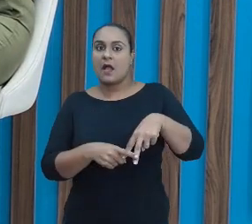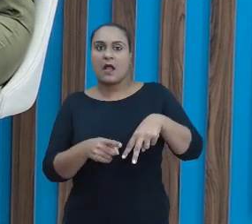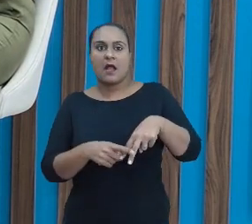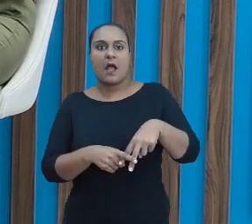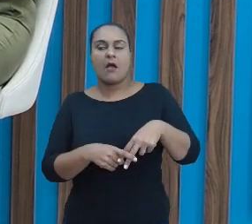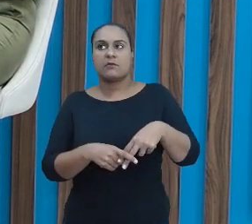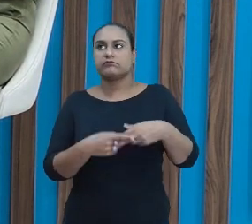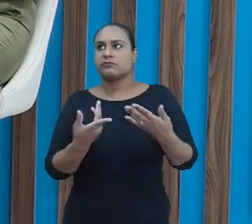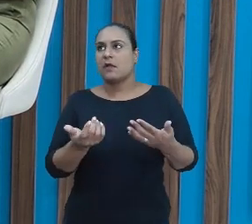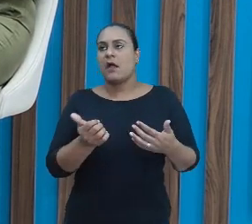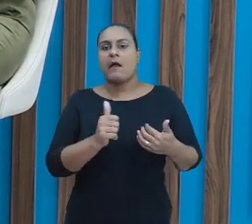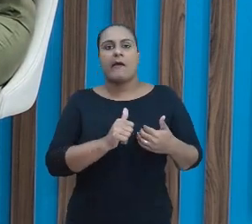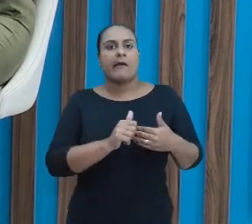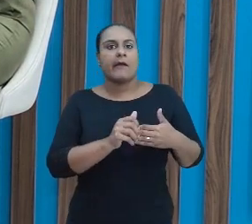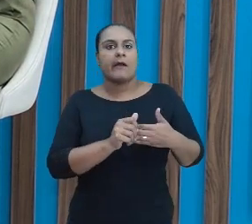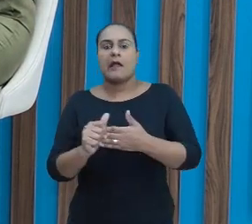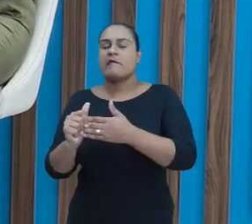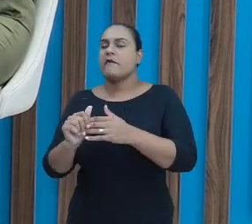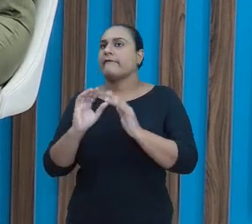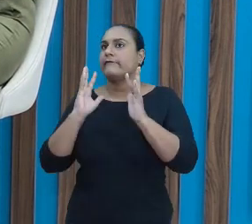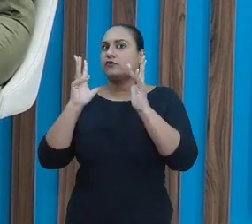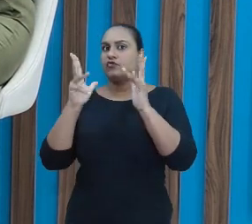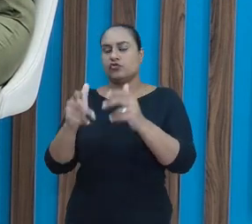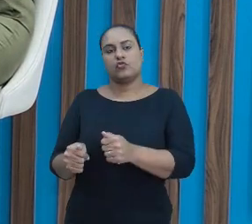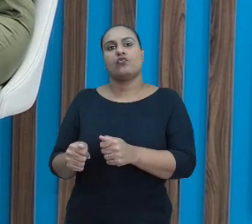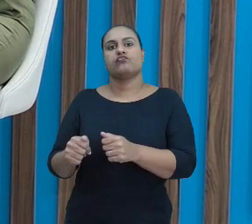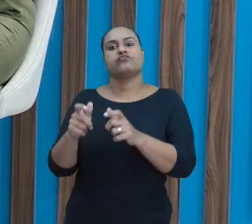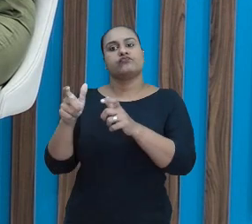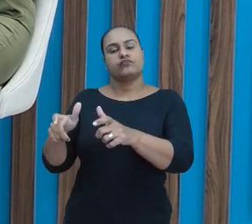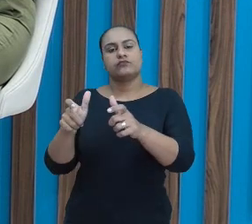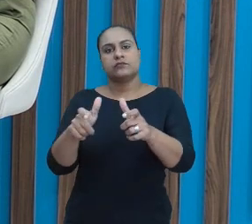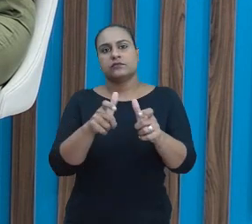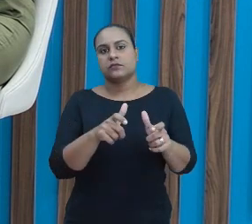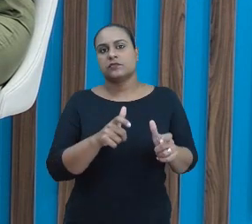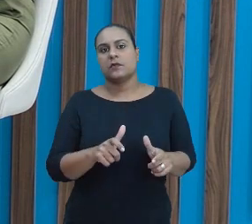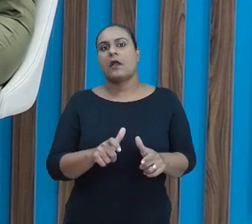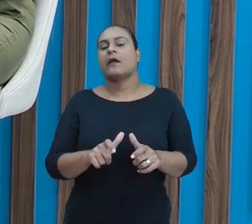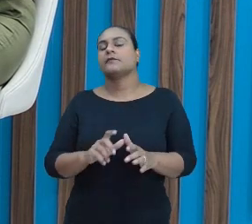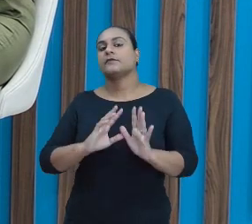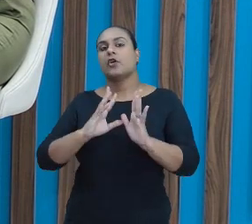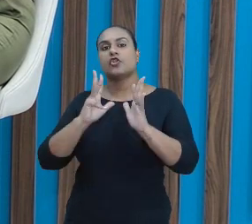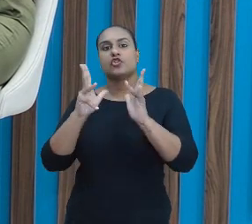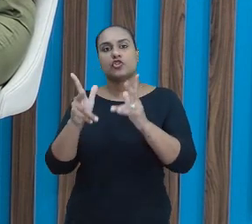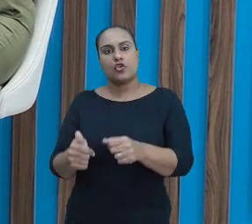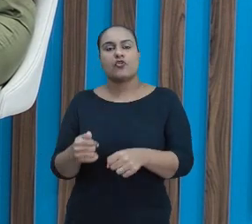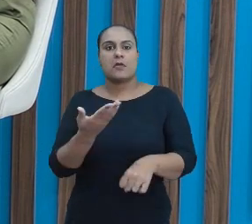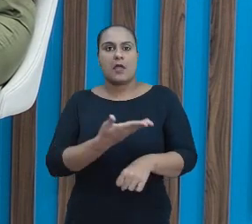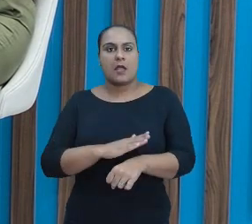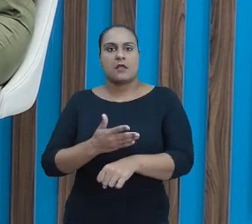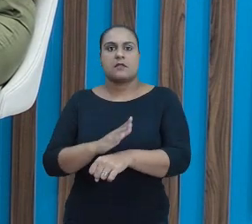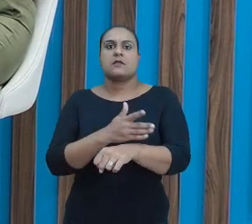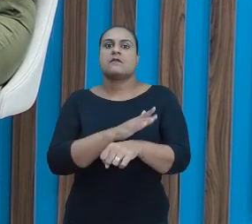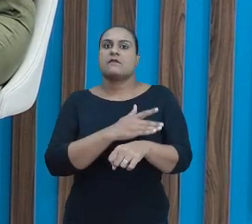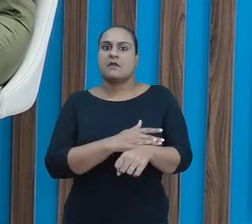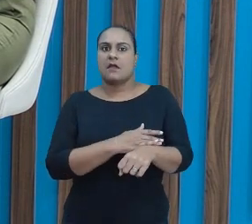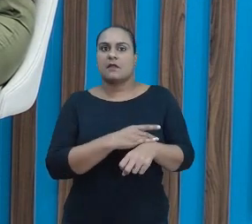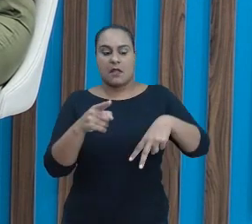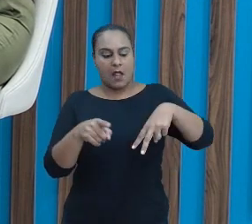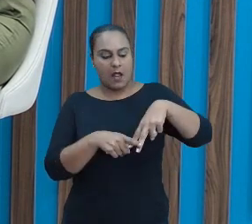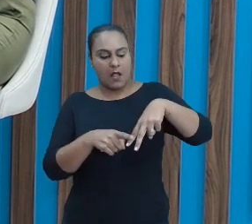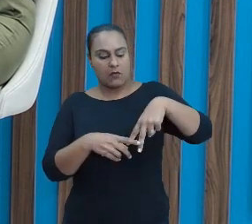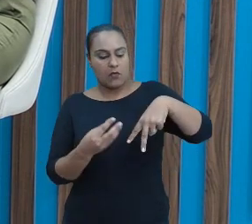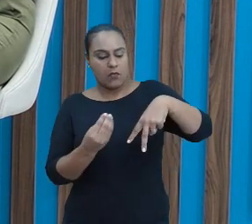lugar, tanto para o parque, tanto para as horas que a gente ia fazer a roda de conversa no pátio. Aquela calça acompanhava também para